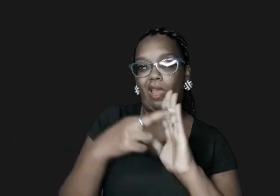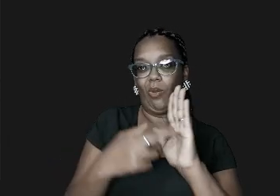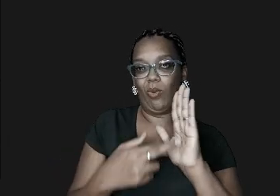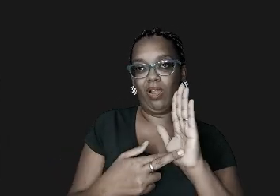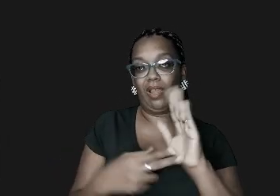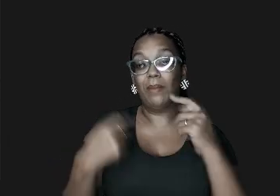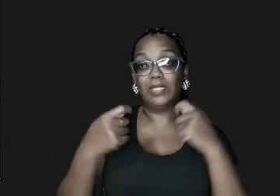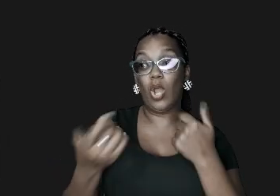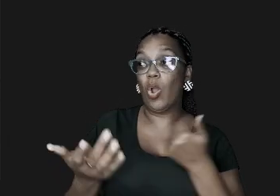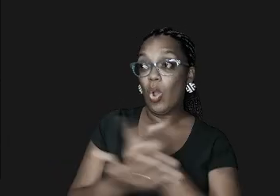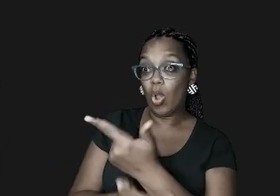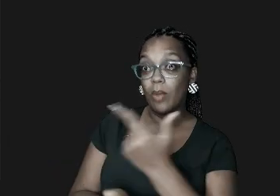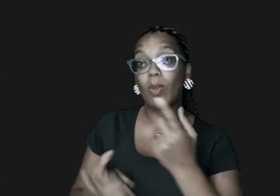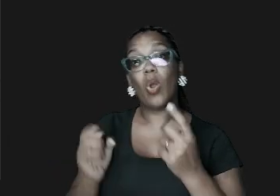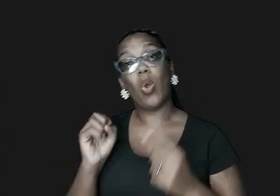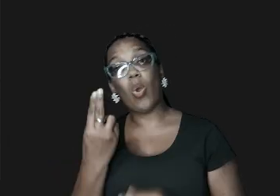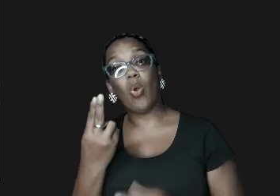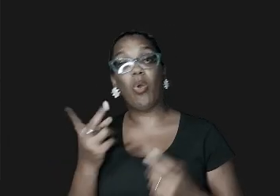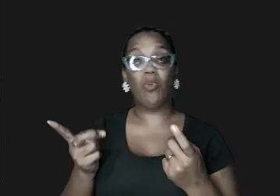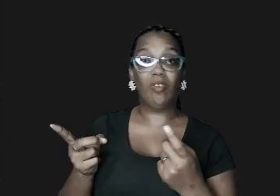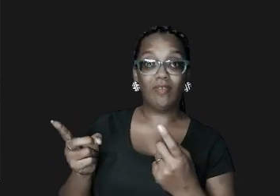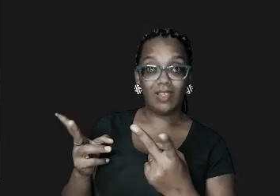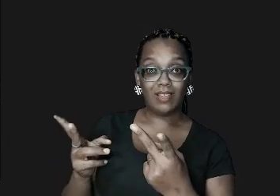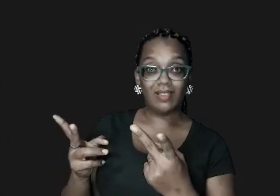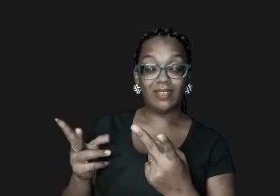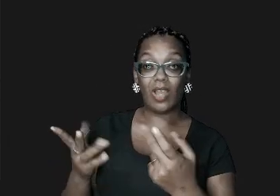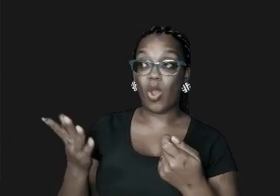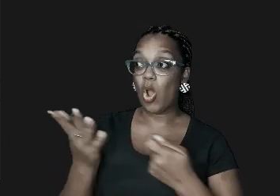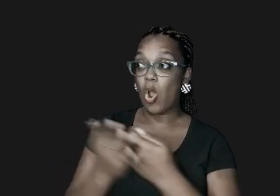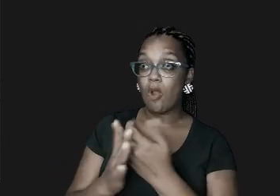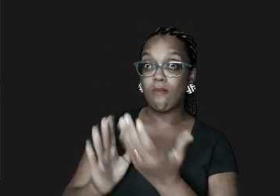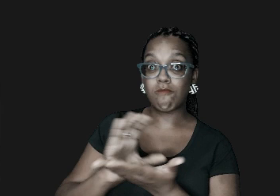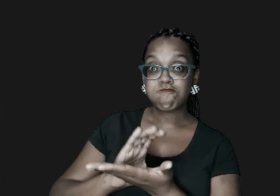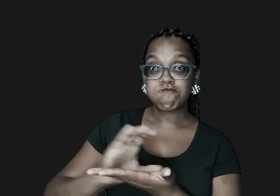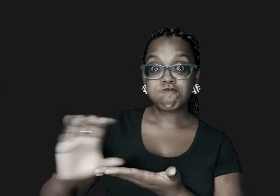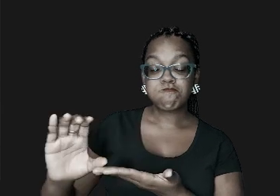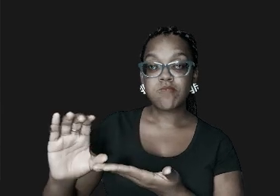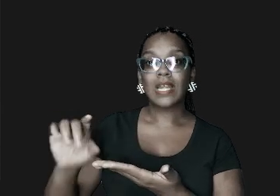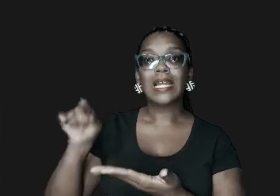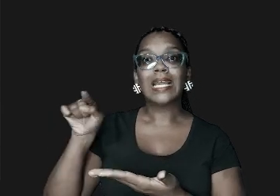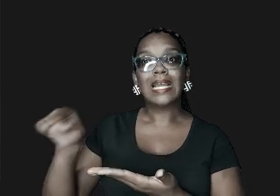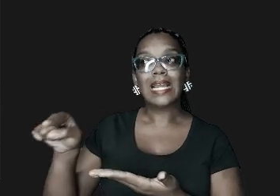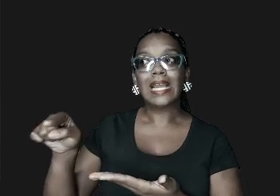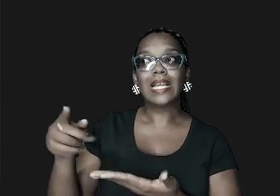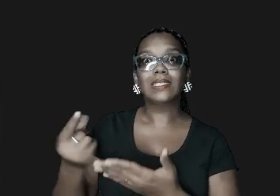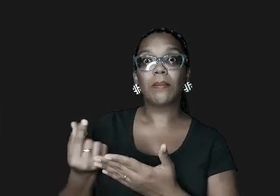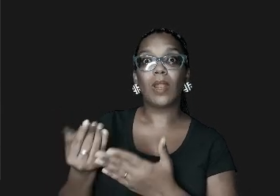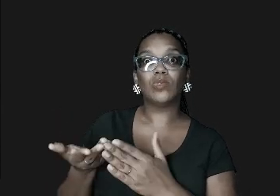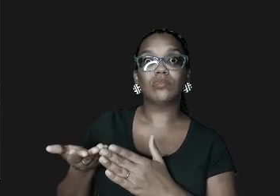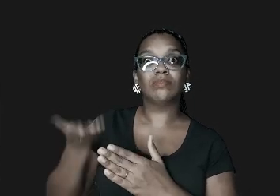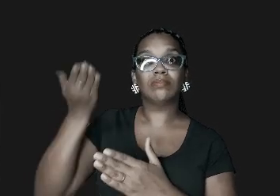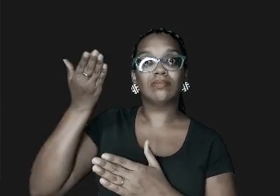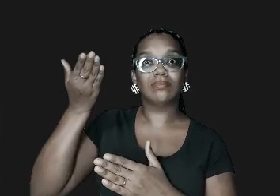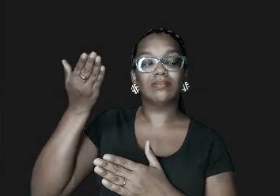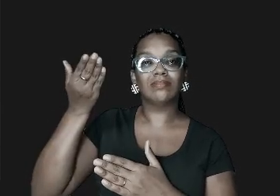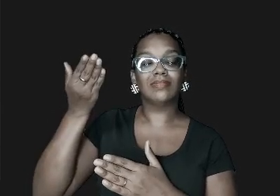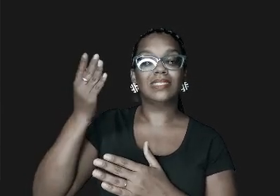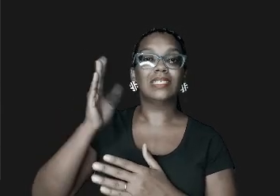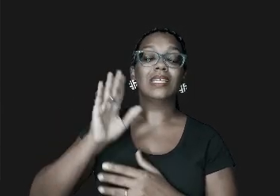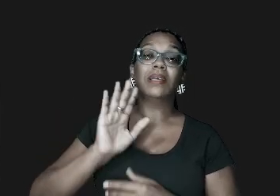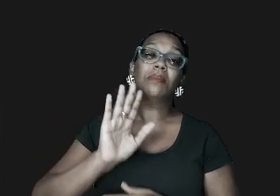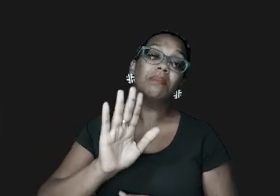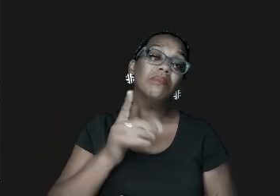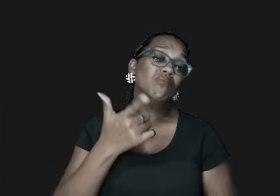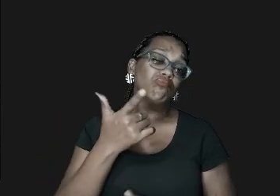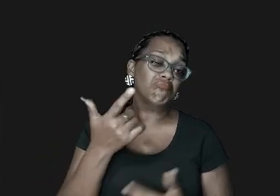mexer no preço não é regular tinha que fazer uma compra e venda Mas é uma compra grande e isso puxar o